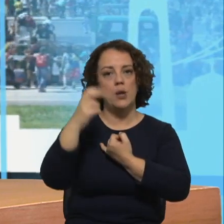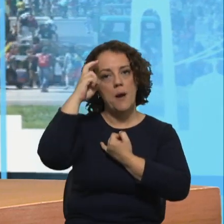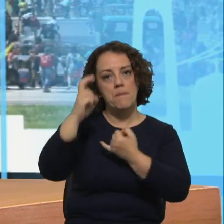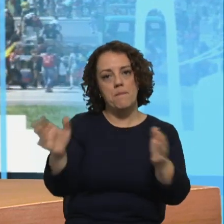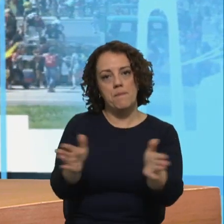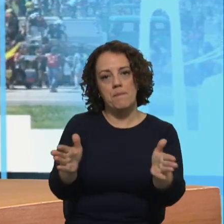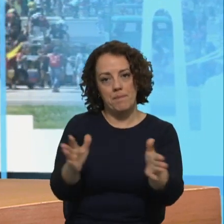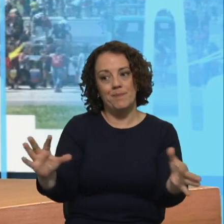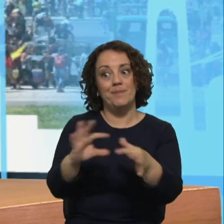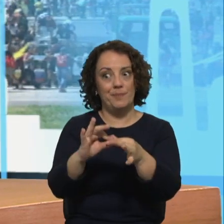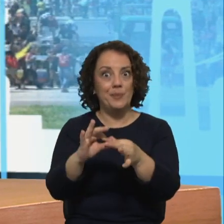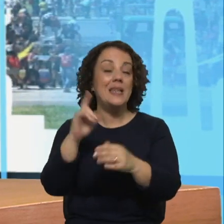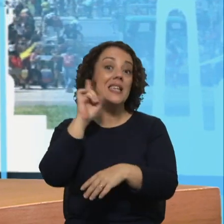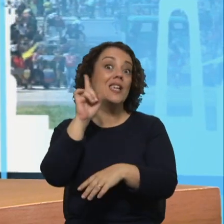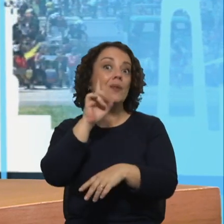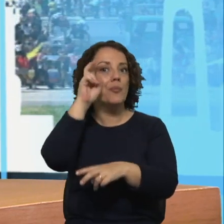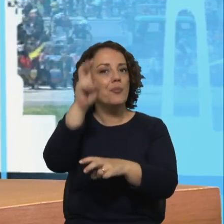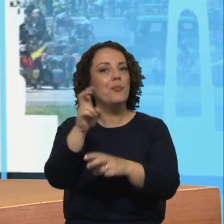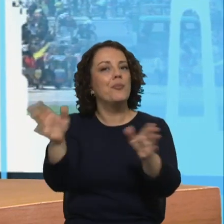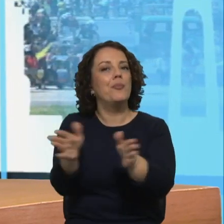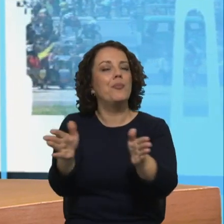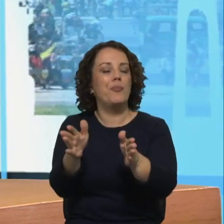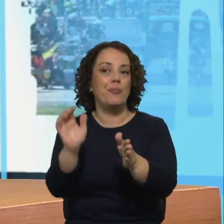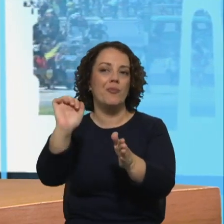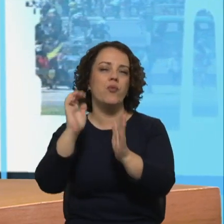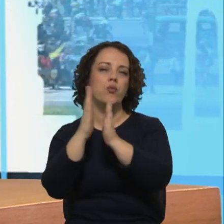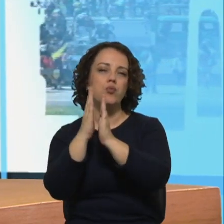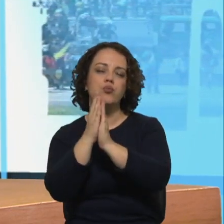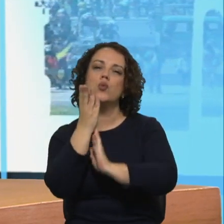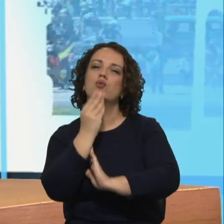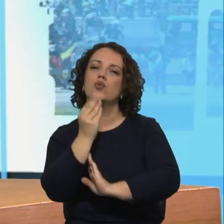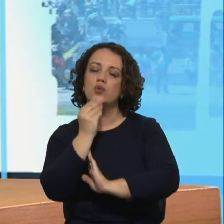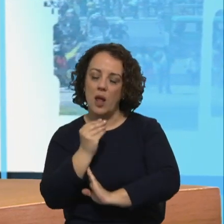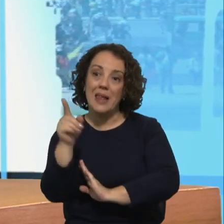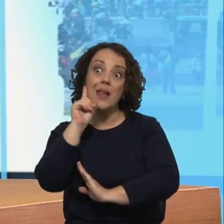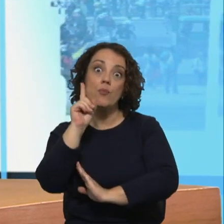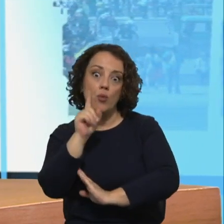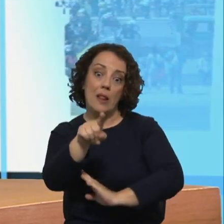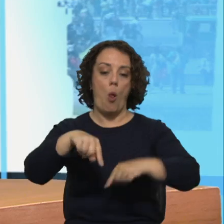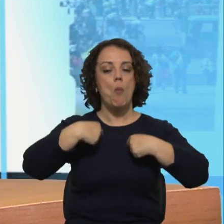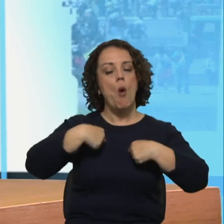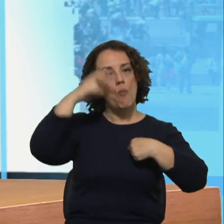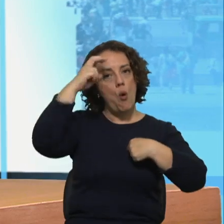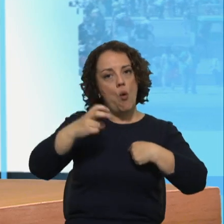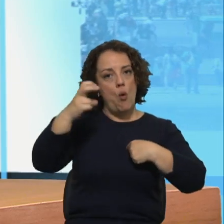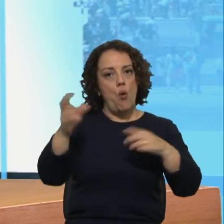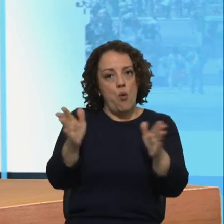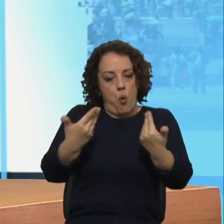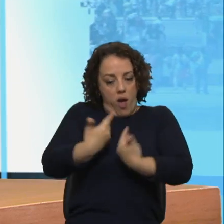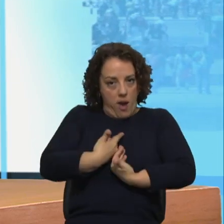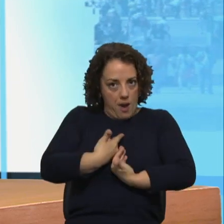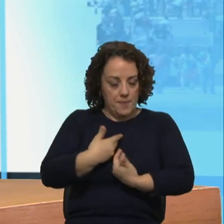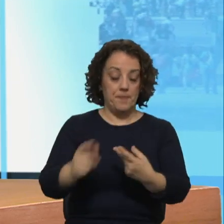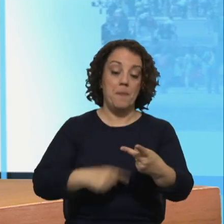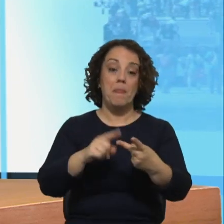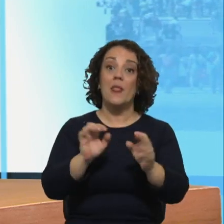ceia pascal judaica, ele é o próprio Cordeiro Pascal. Em segundo lugar, no final da instituição da Eucaristia, diz